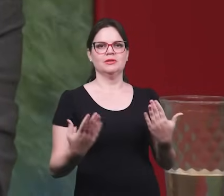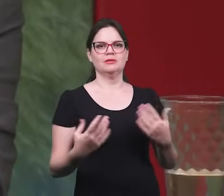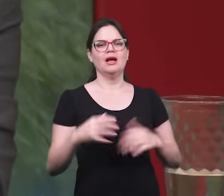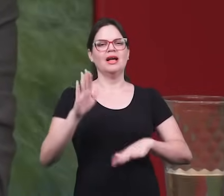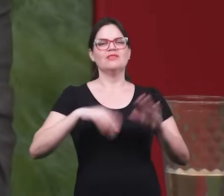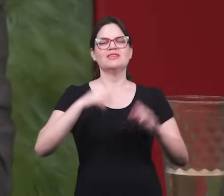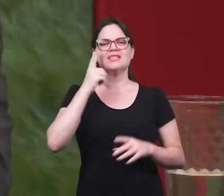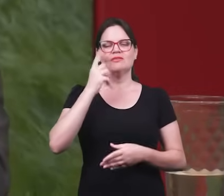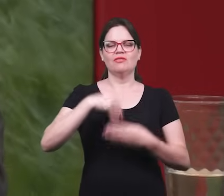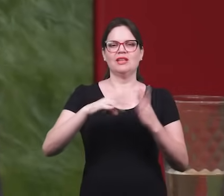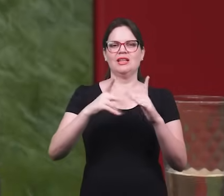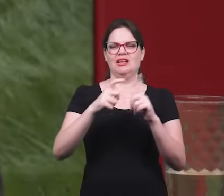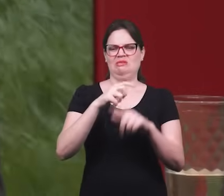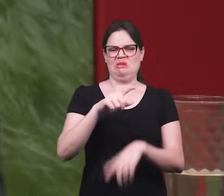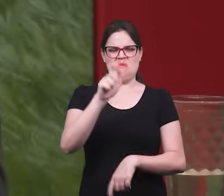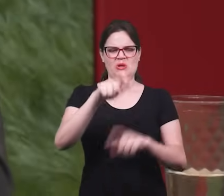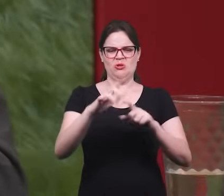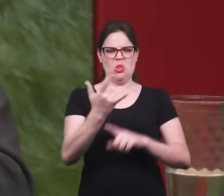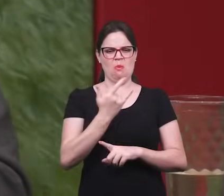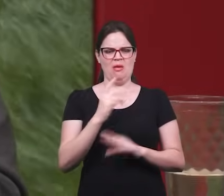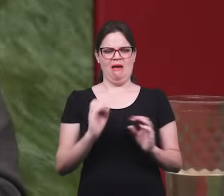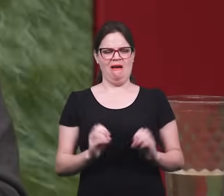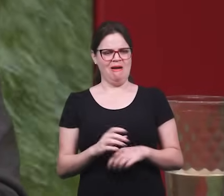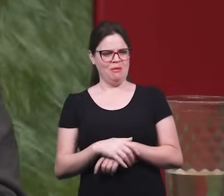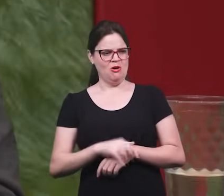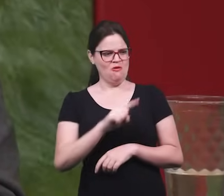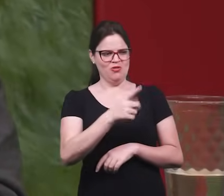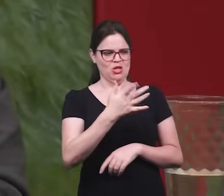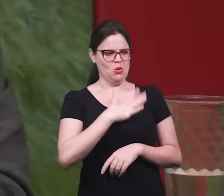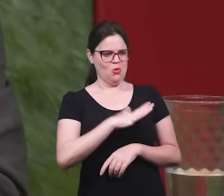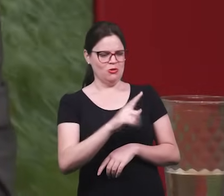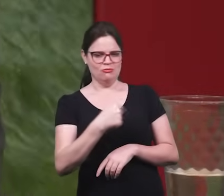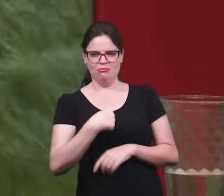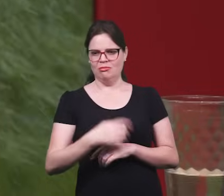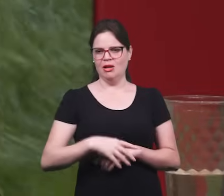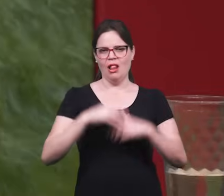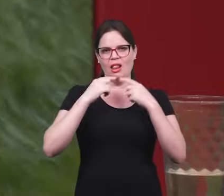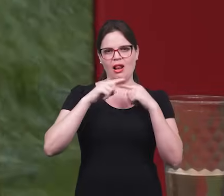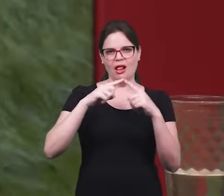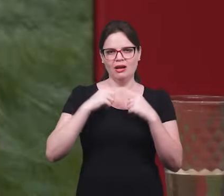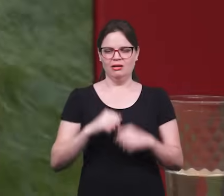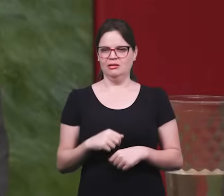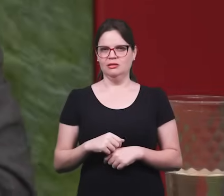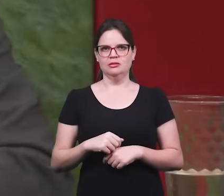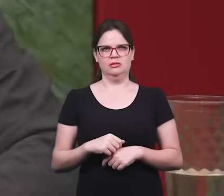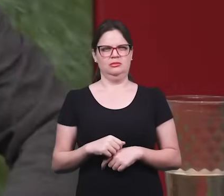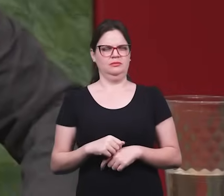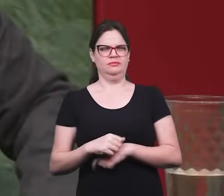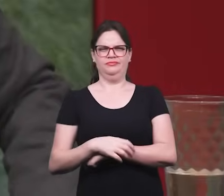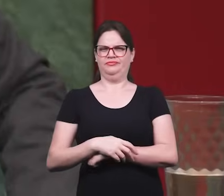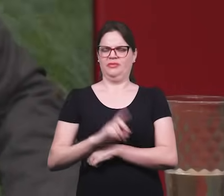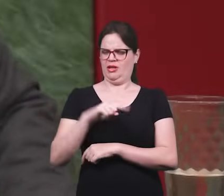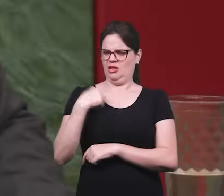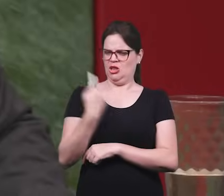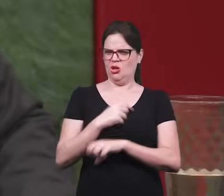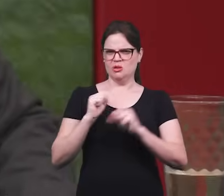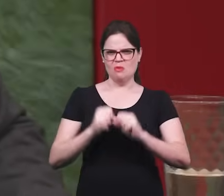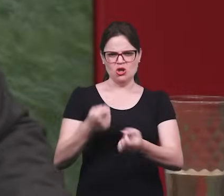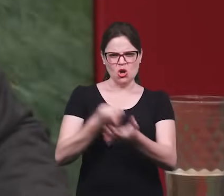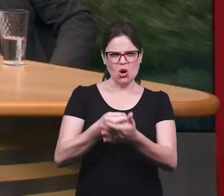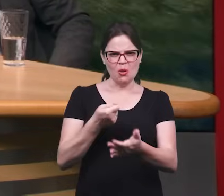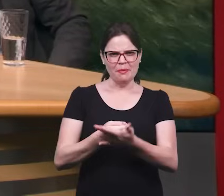igreja Fulano não me ama Fulano não gosta de mim ah Fulano nós podemos cobrar amor